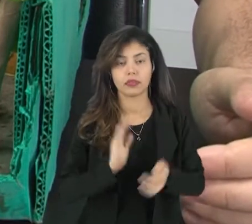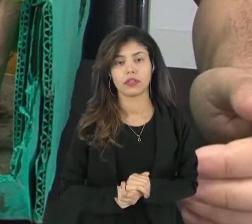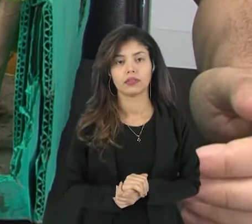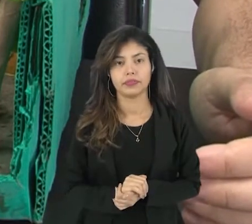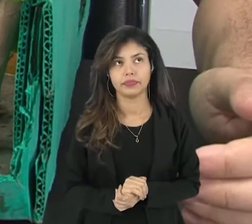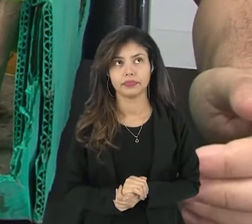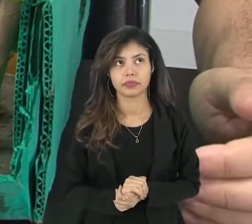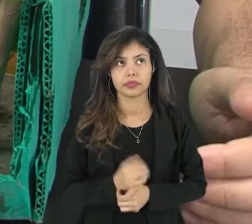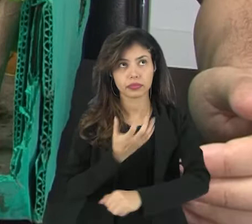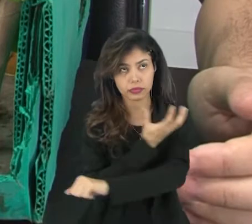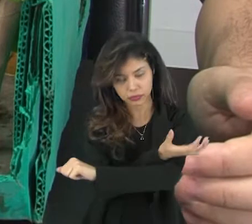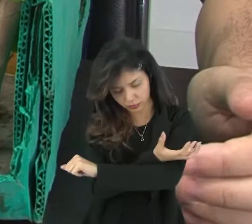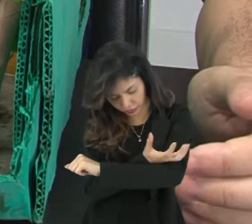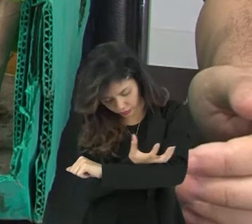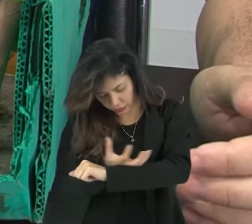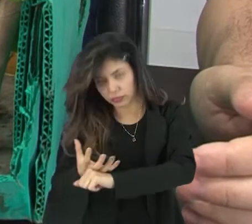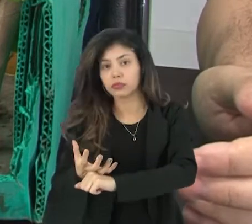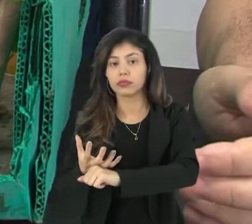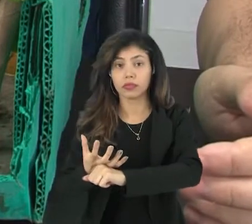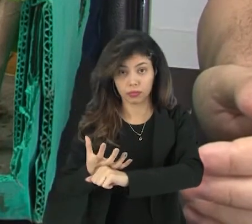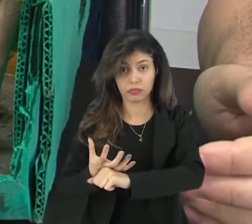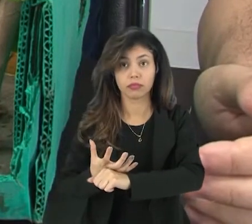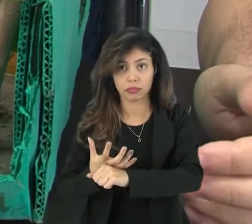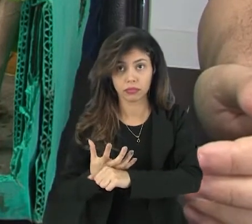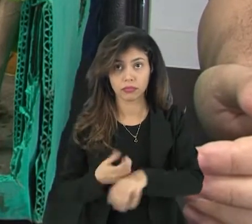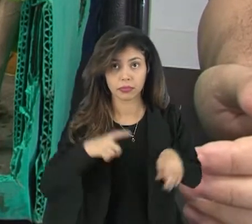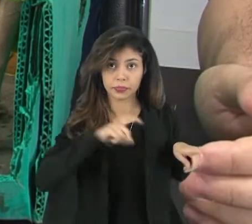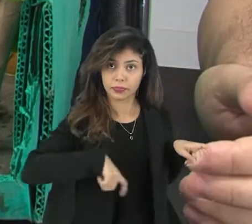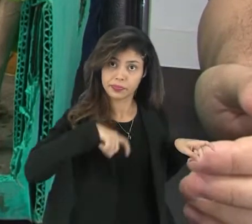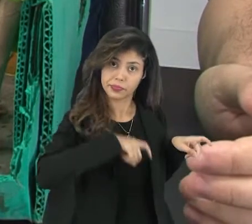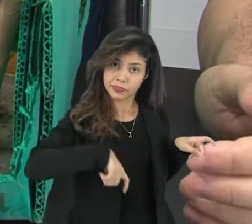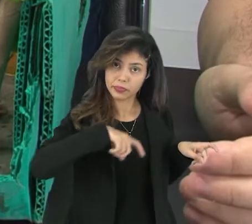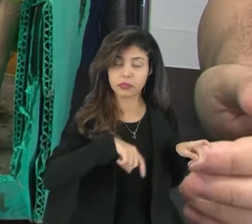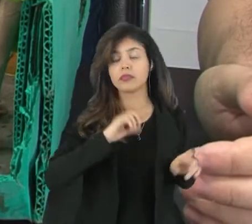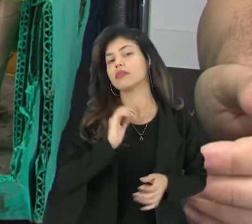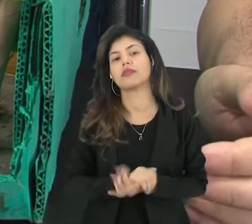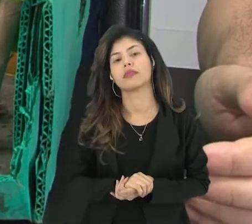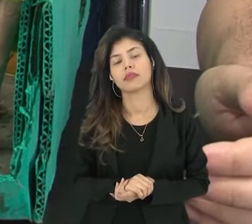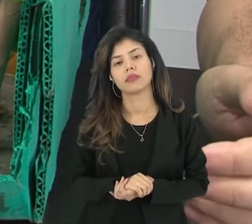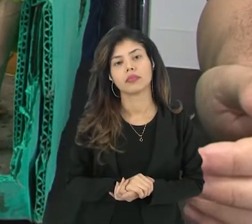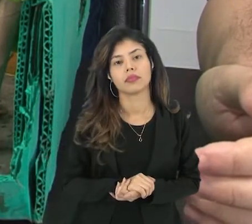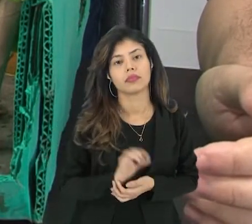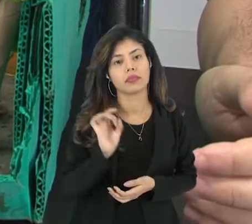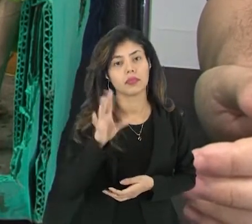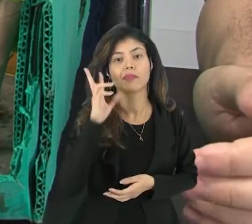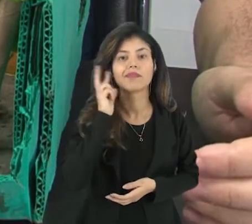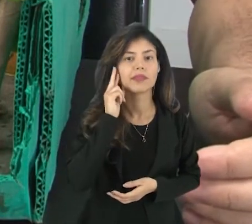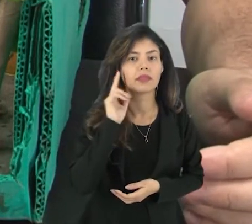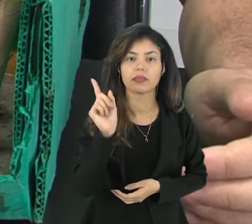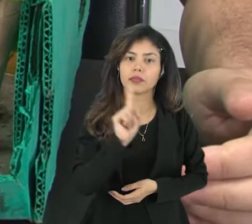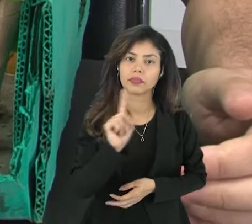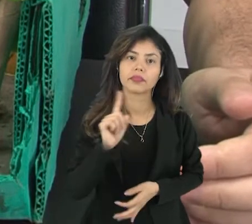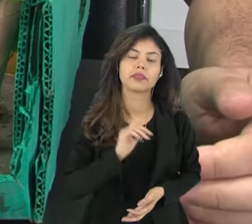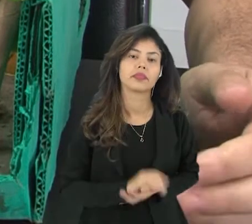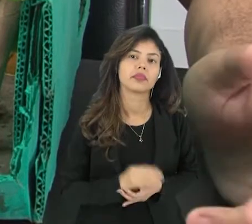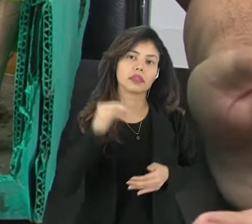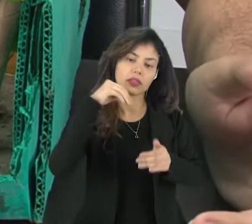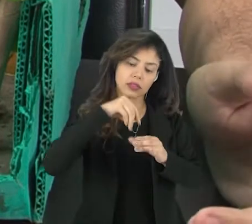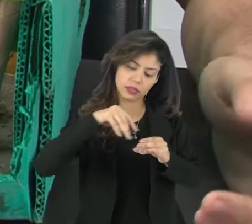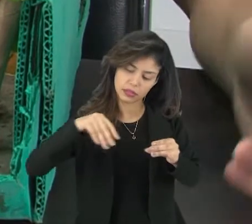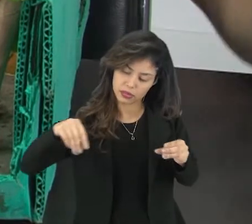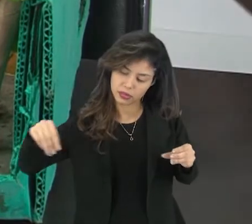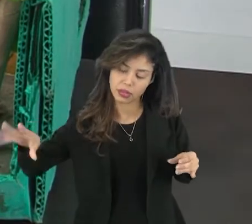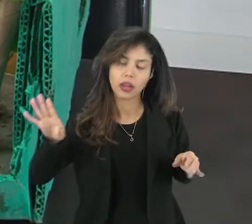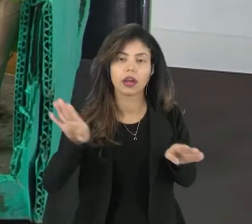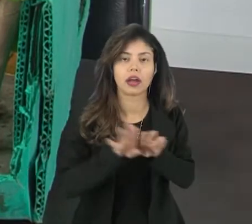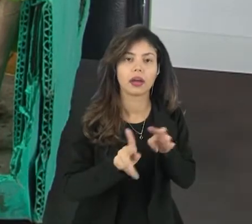as plantações de cultivo, De cultivo não são naturais, né? Elas foram plantadas por